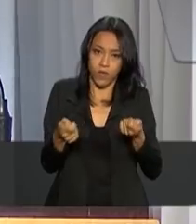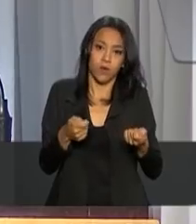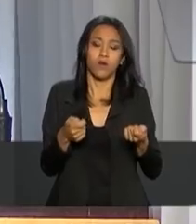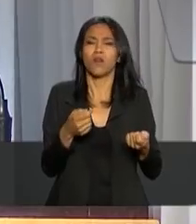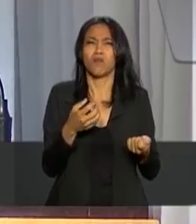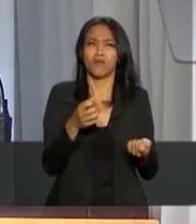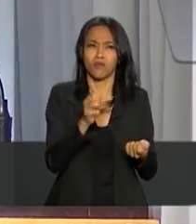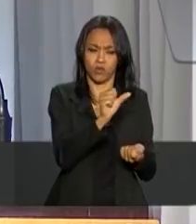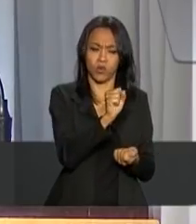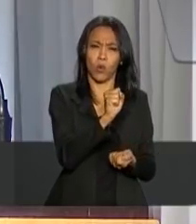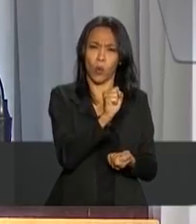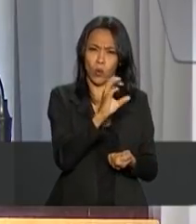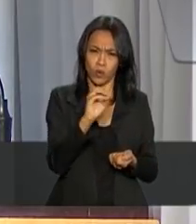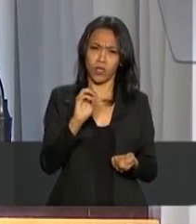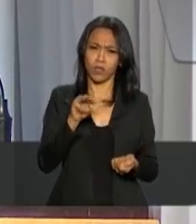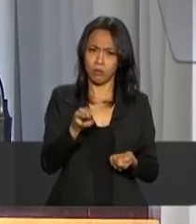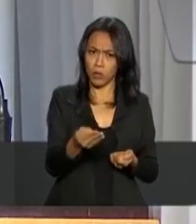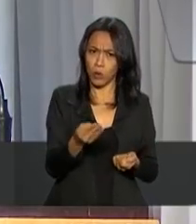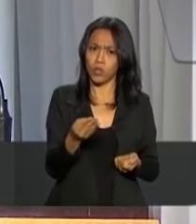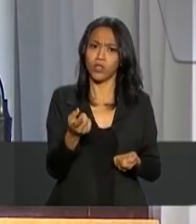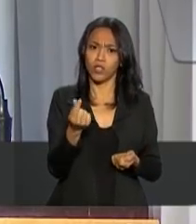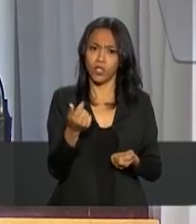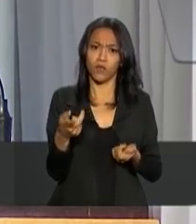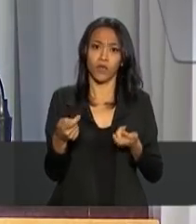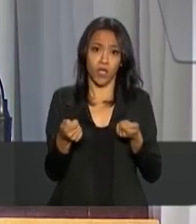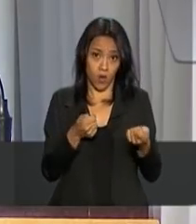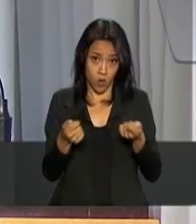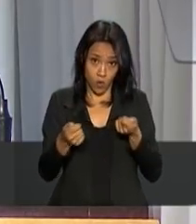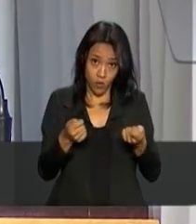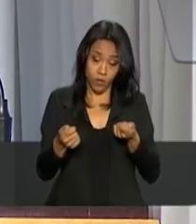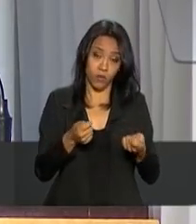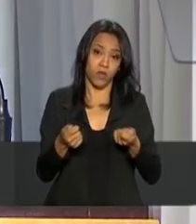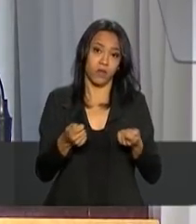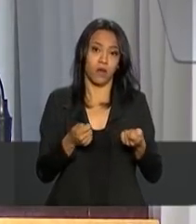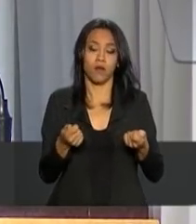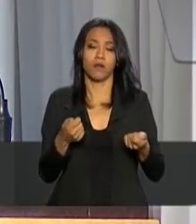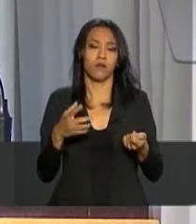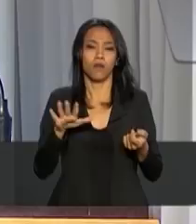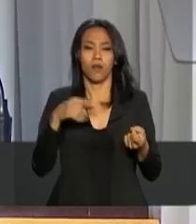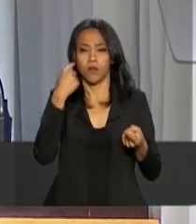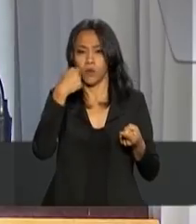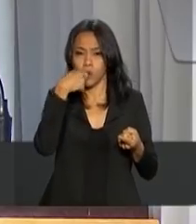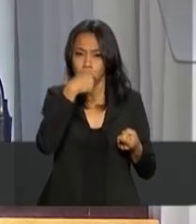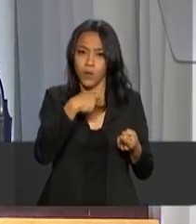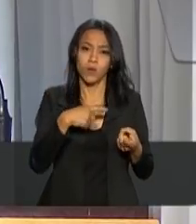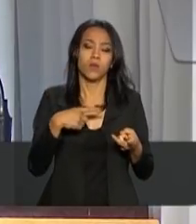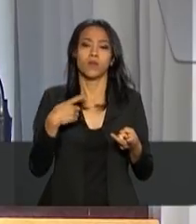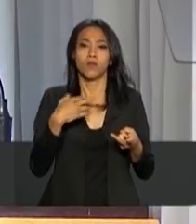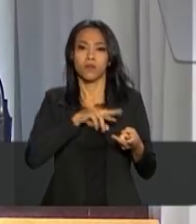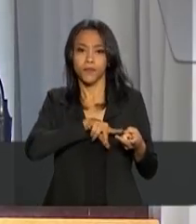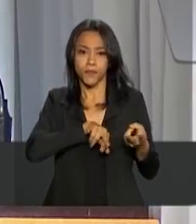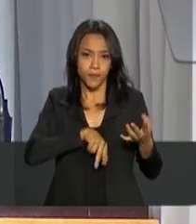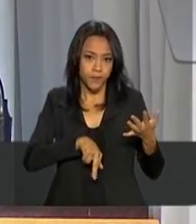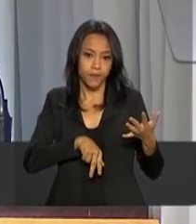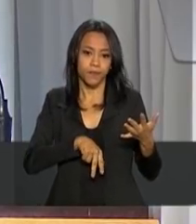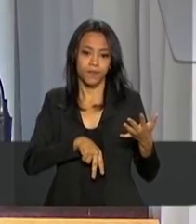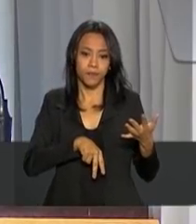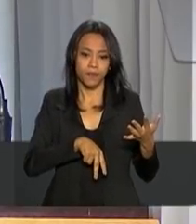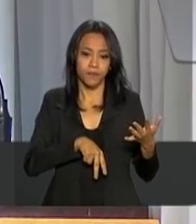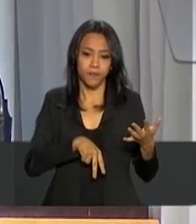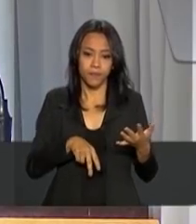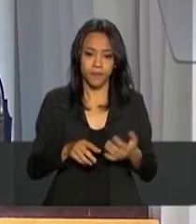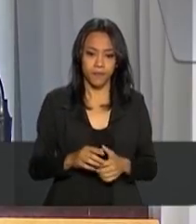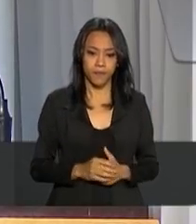milhões que você tinha economizado e que logo foi para ambulância, serviço odontológico, foi para Curitiba, não é? Foi por isso que pôde